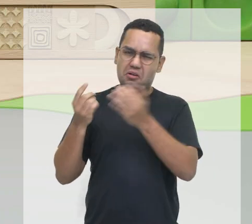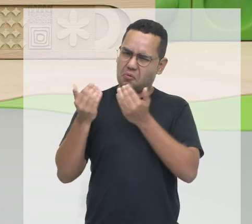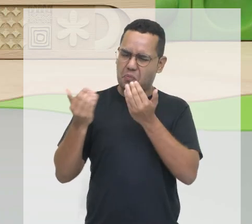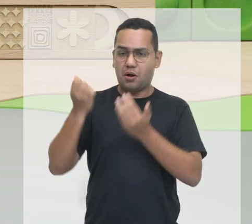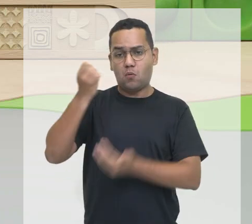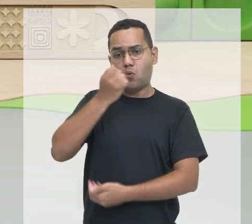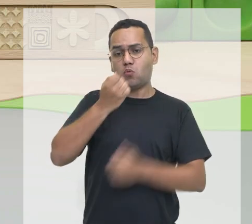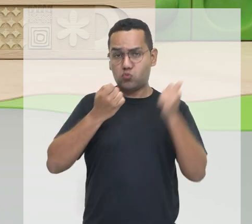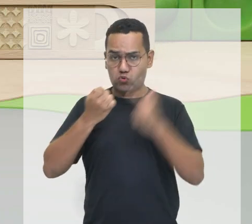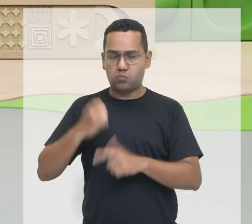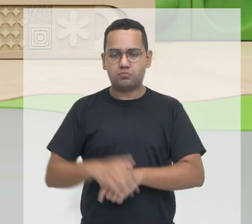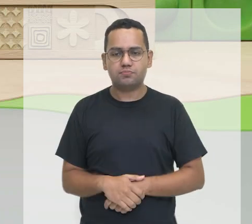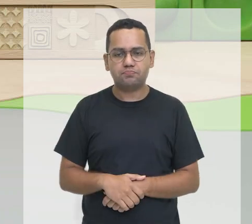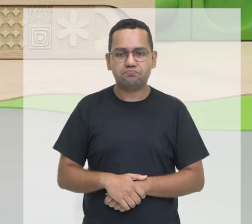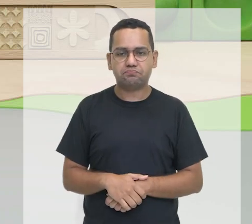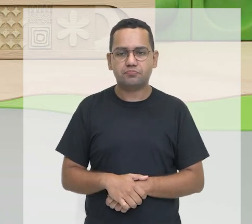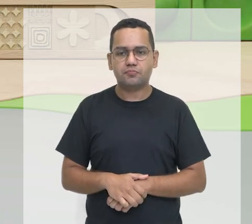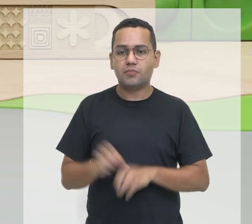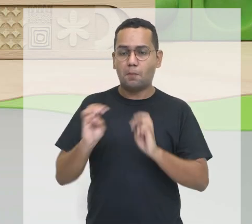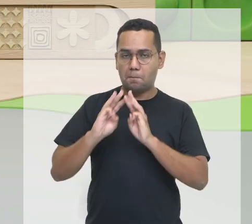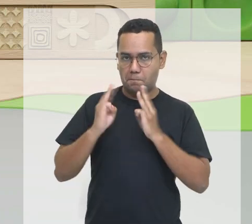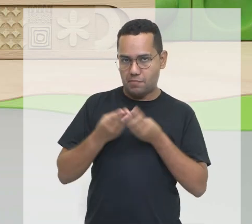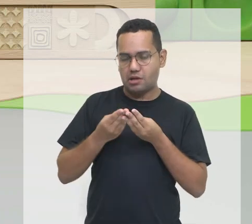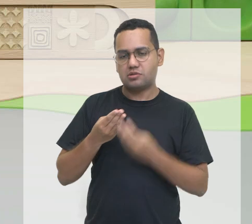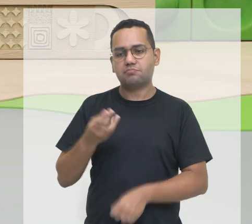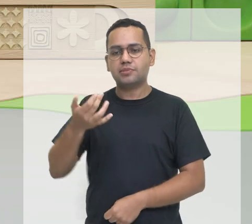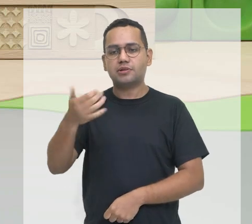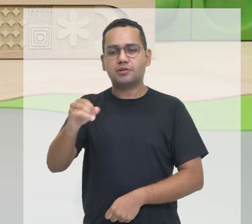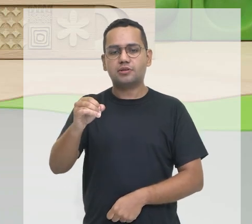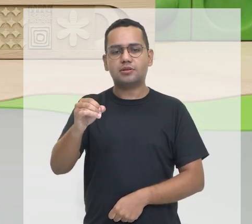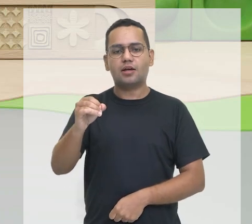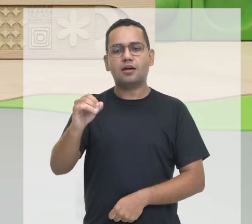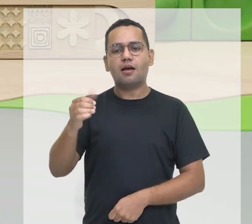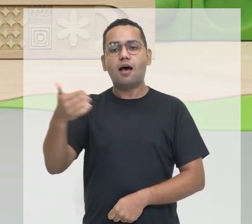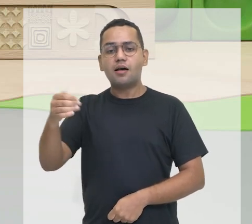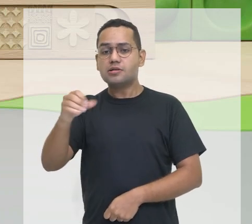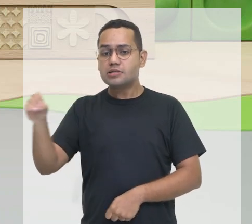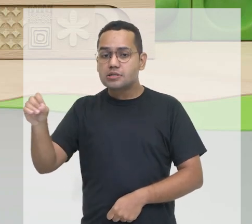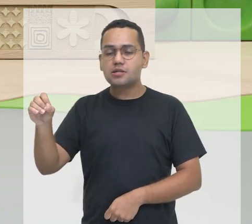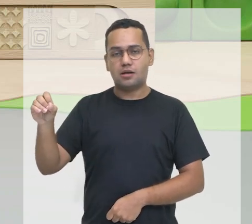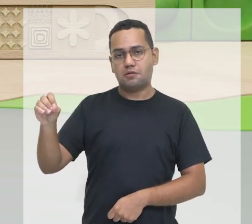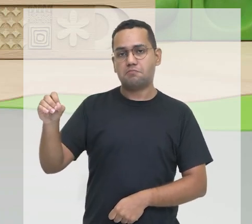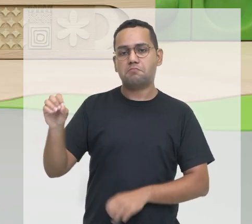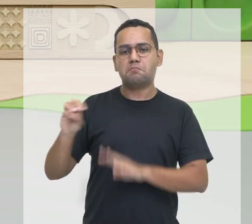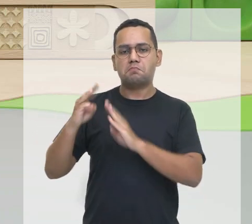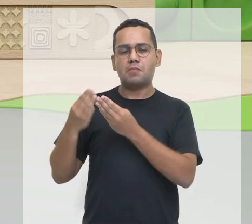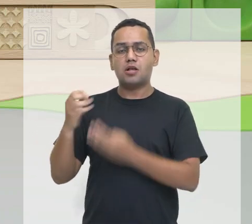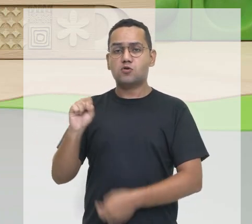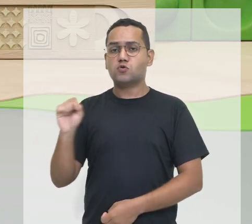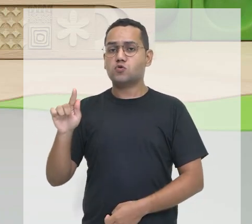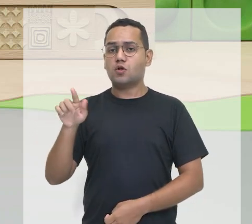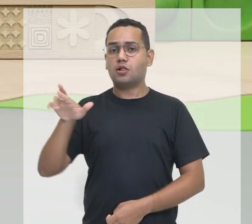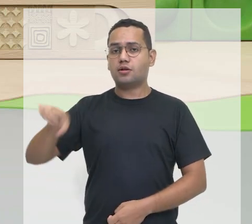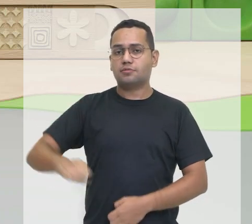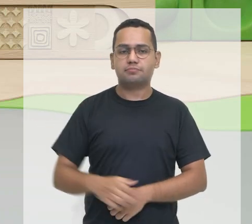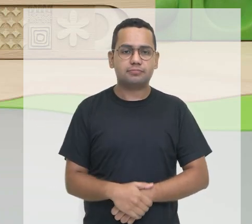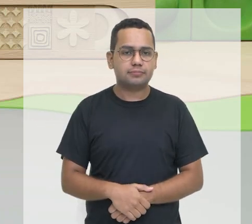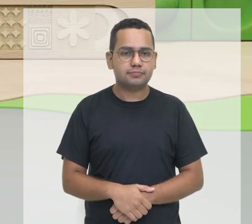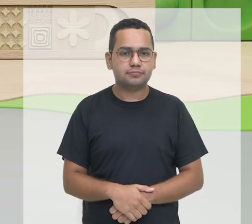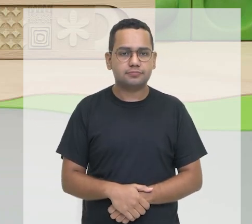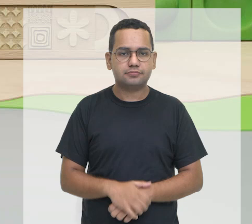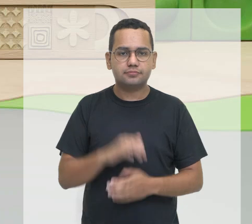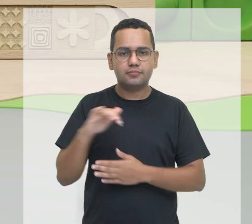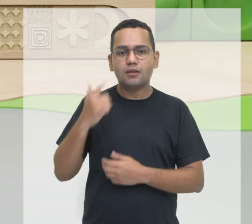10 a 100, e elas têm de tamanho entre 10 e 100 massas solares. Eu quero destacar aqui um pequeno trecho,